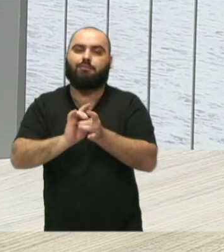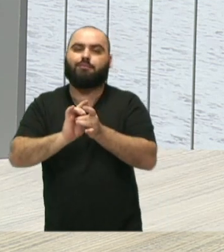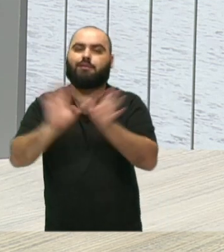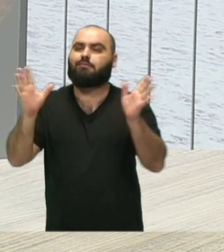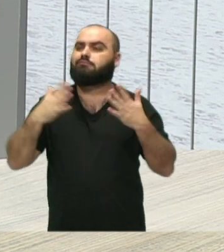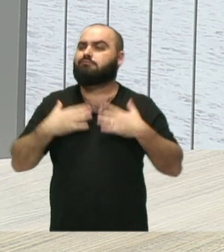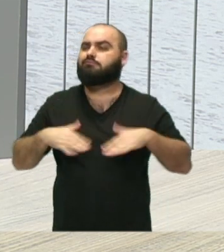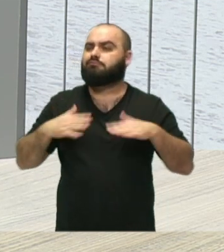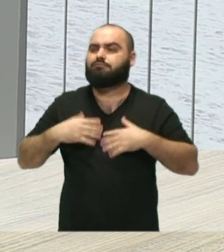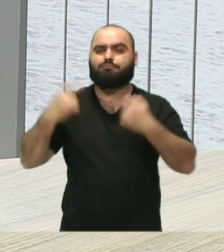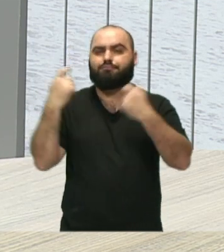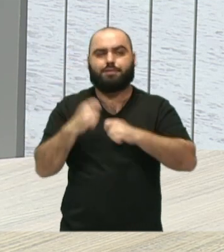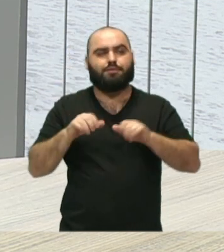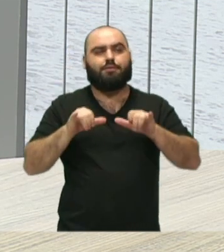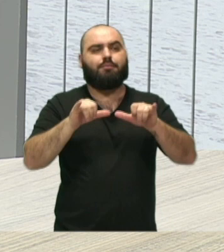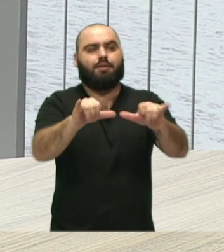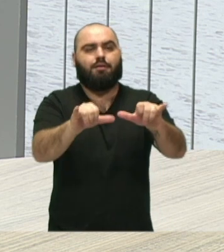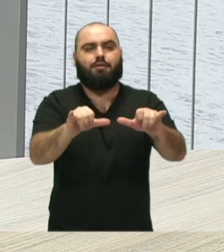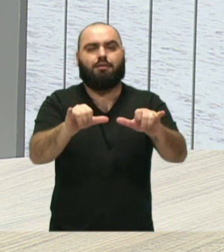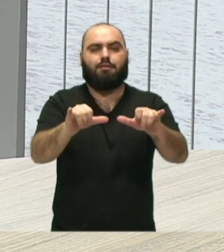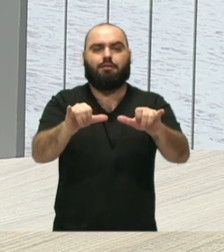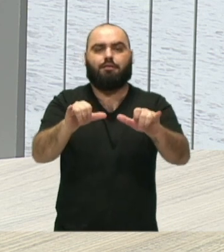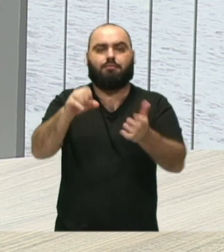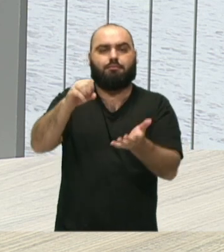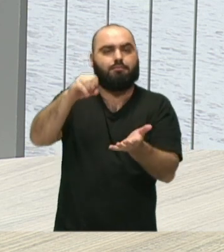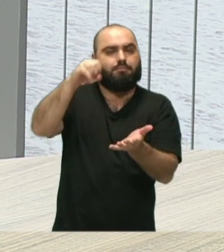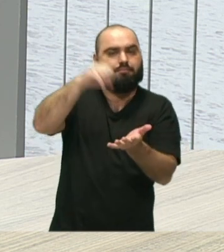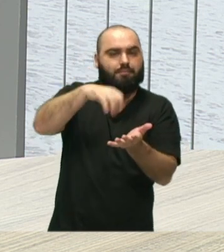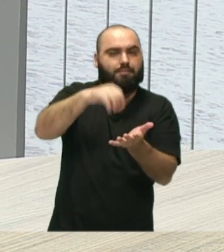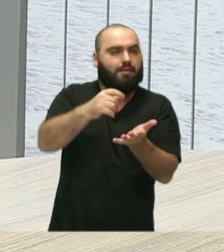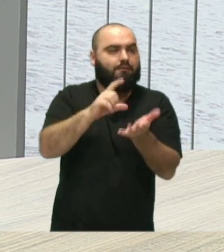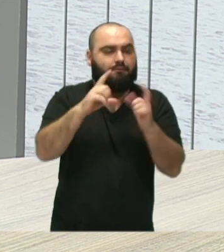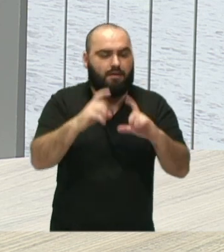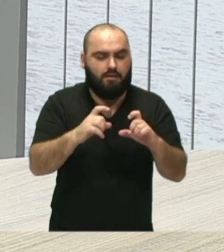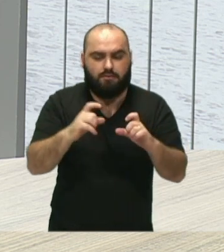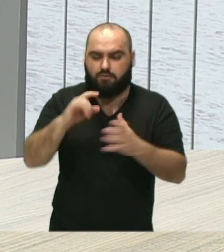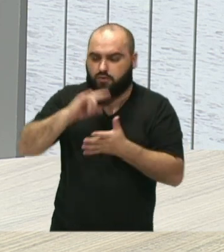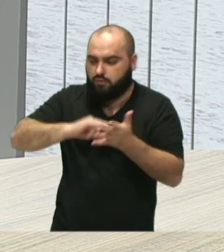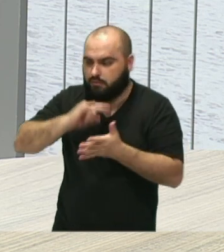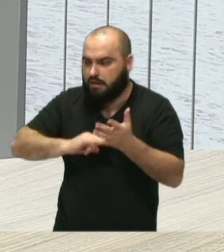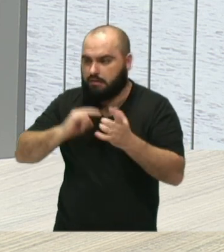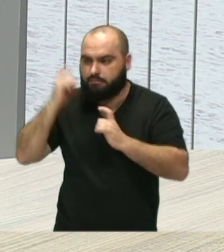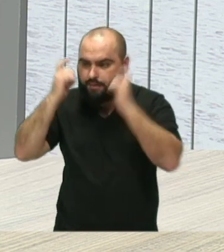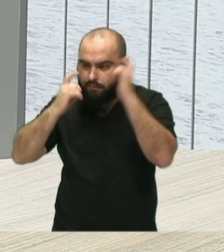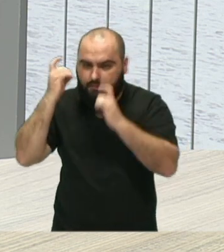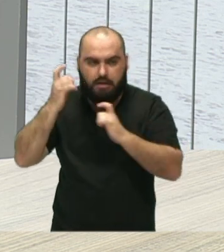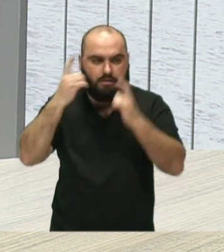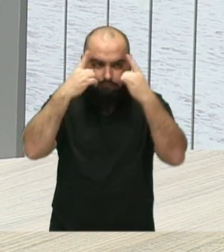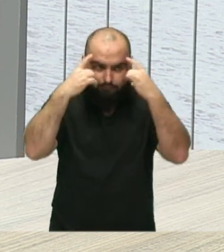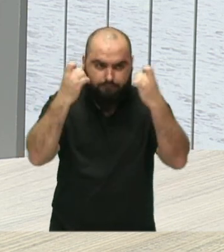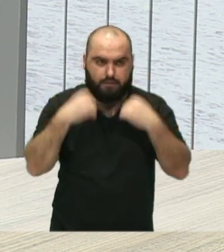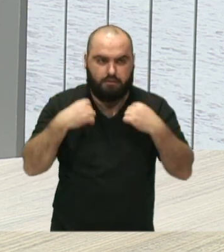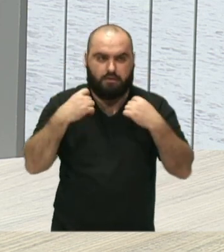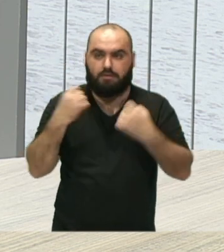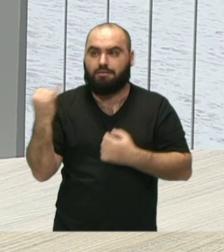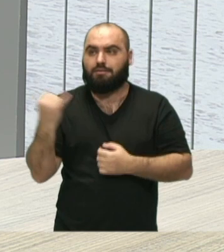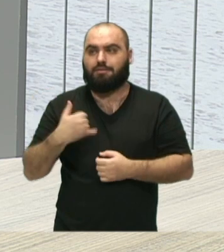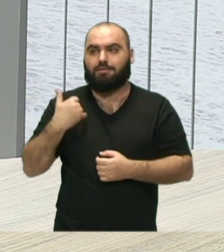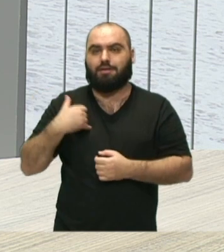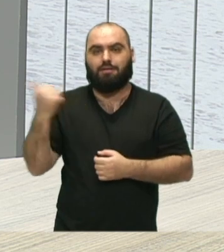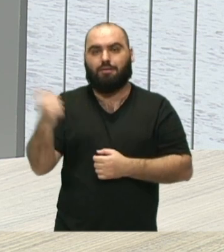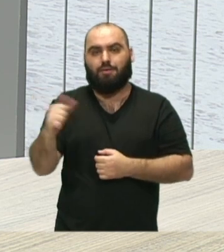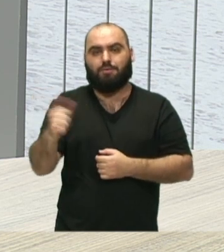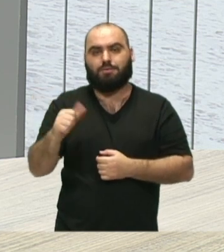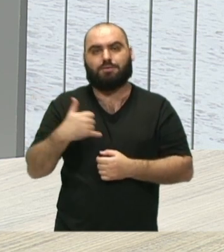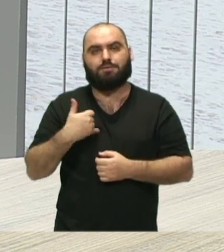não precise ir ao mercado, tendo que me mandar a localização, carregando documento, preocupado em sofrer alguma violência com 11 anos de idade. Não só